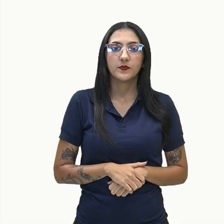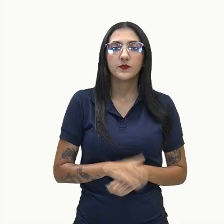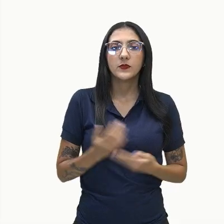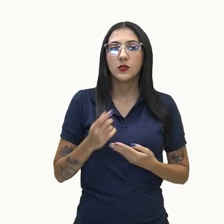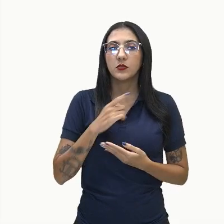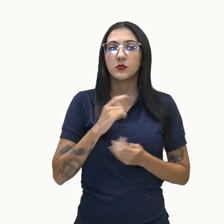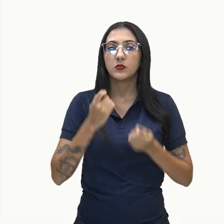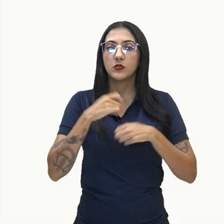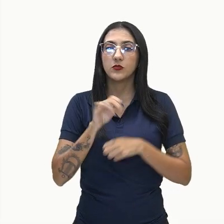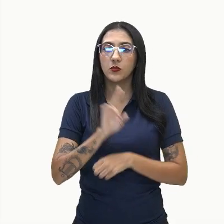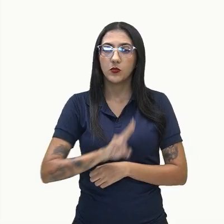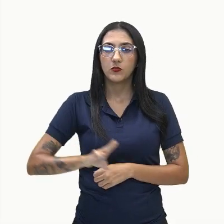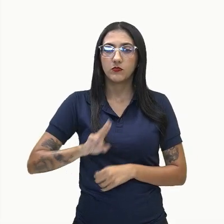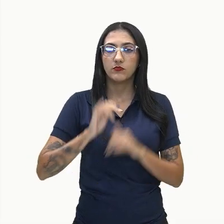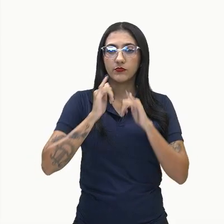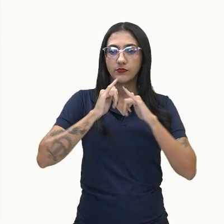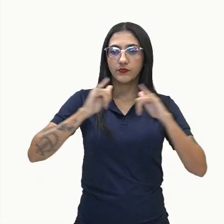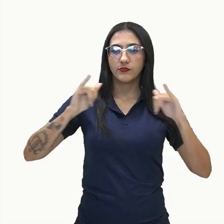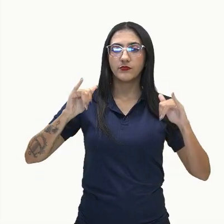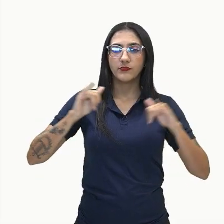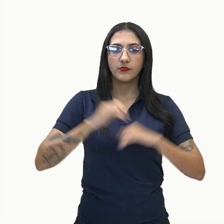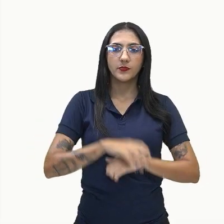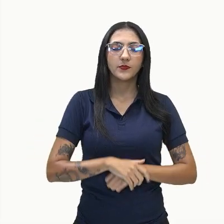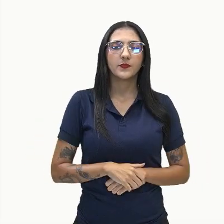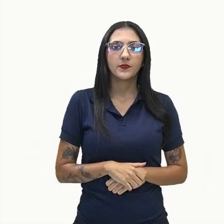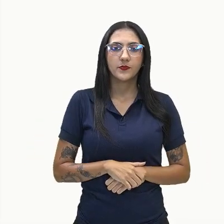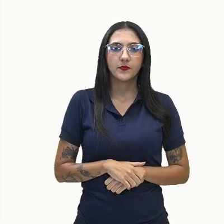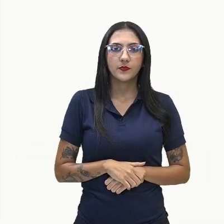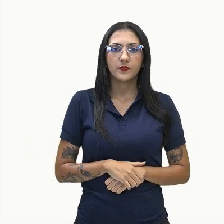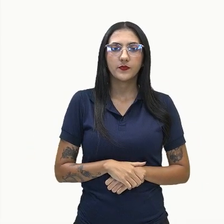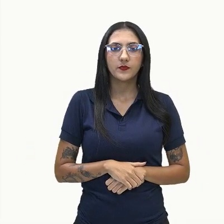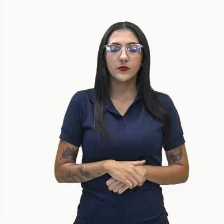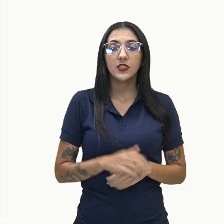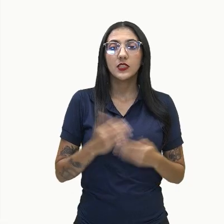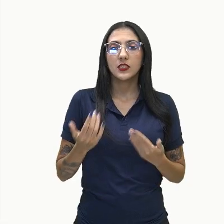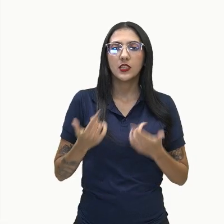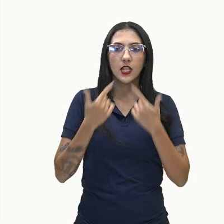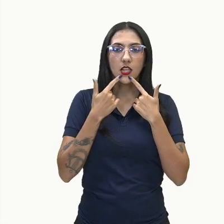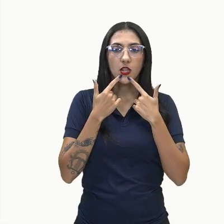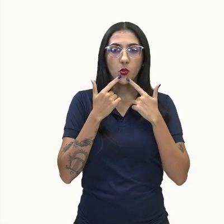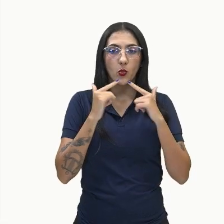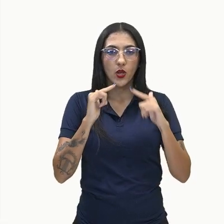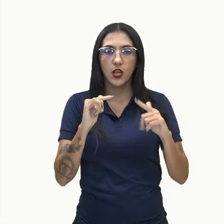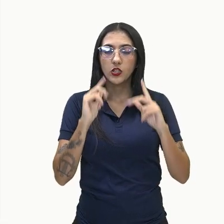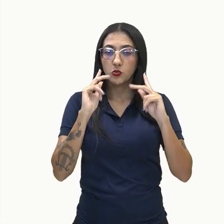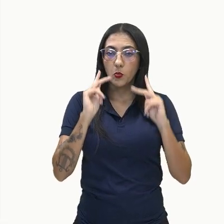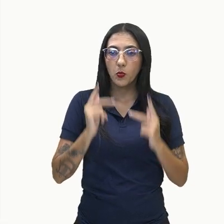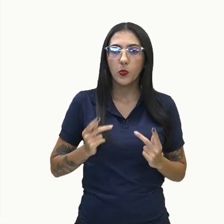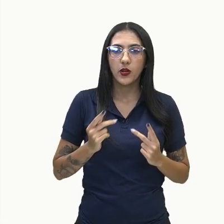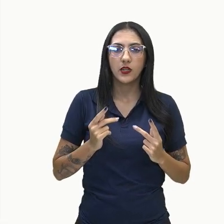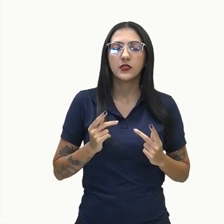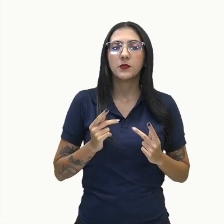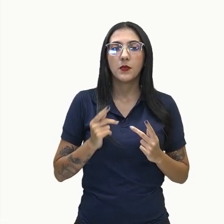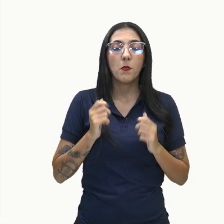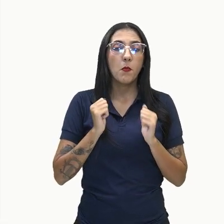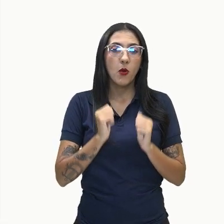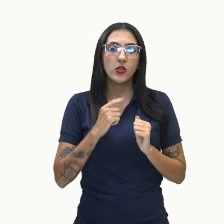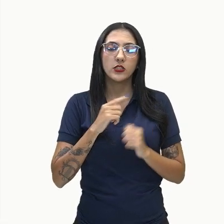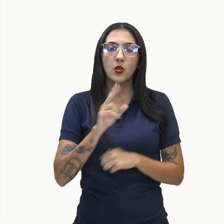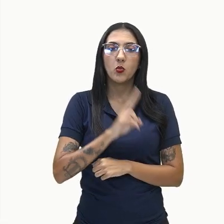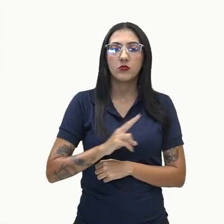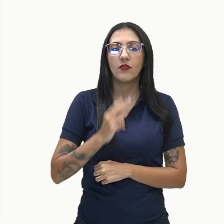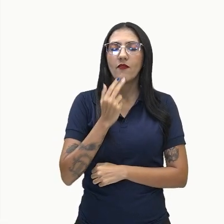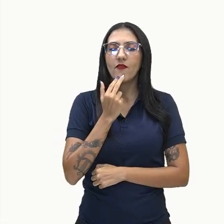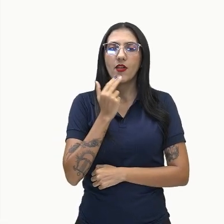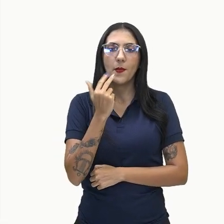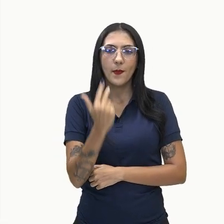comunicar mensagens. Então, a linguagem humana, ela pode ser